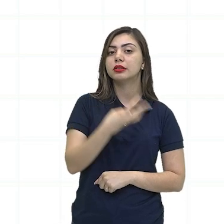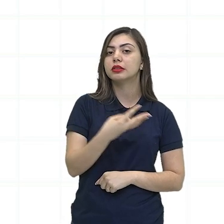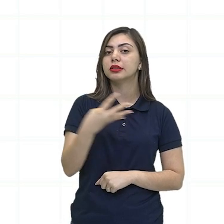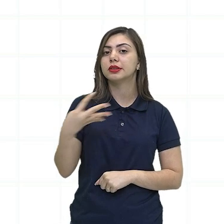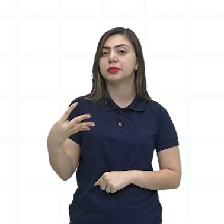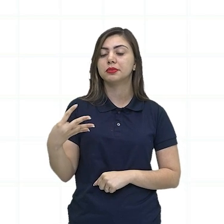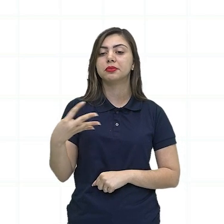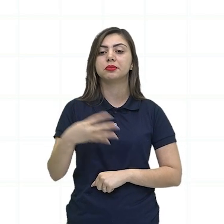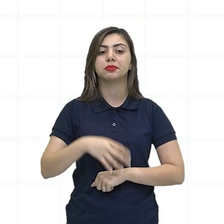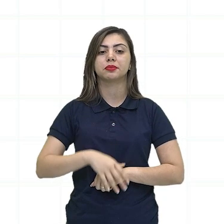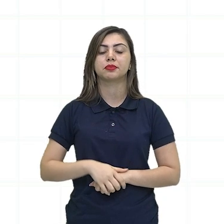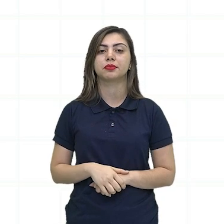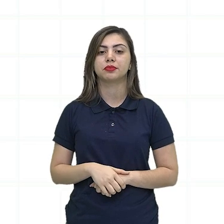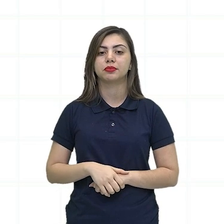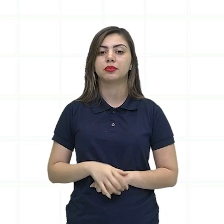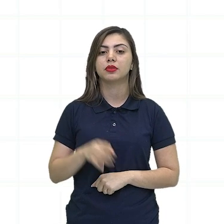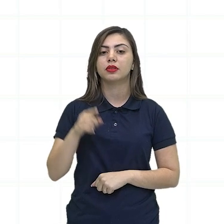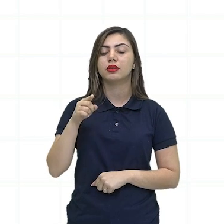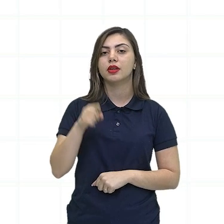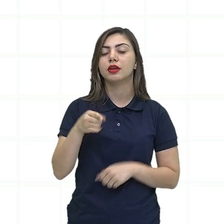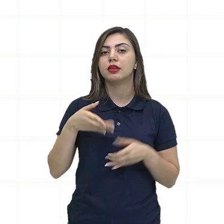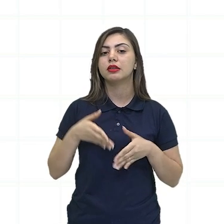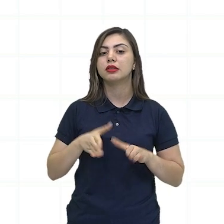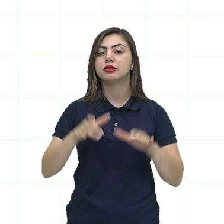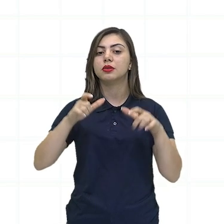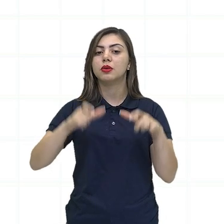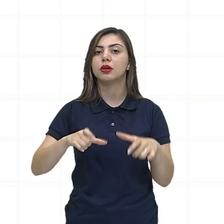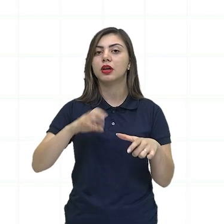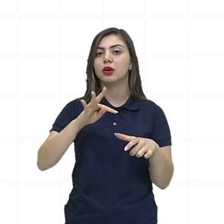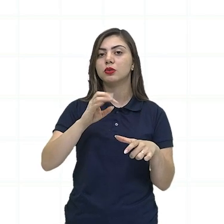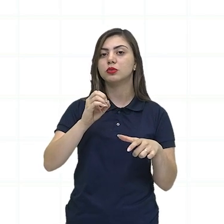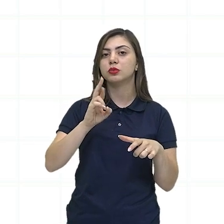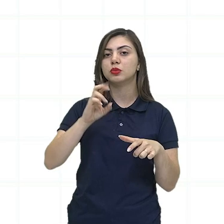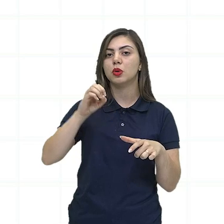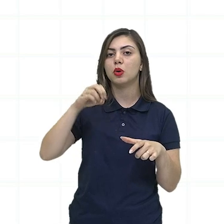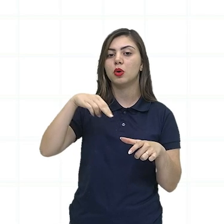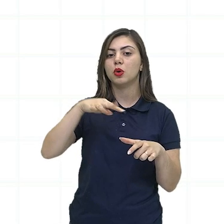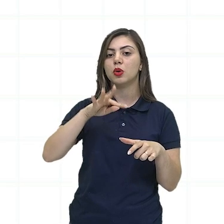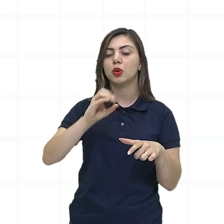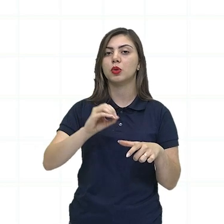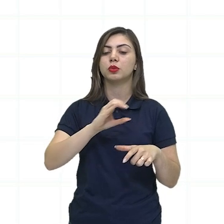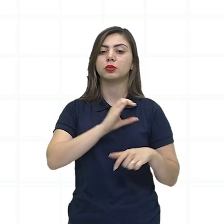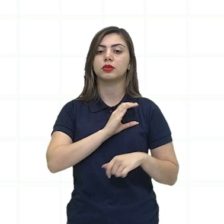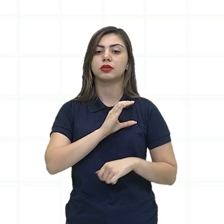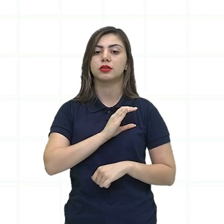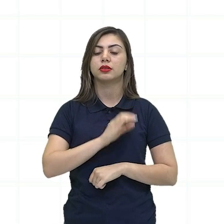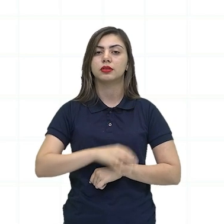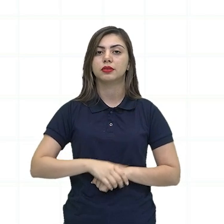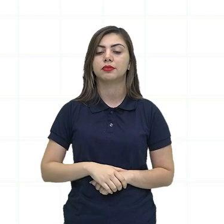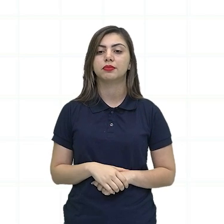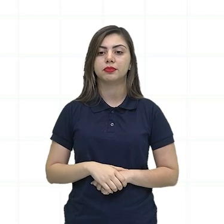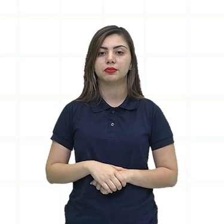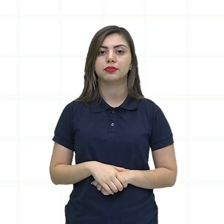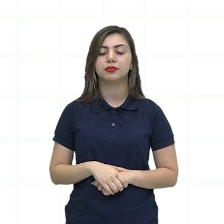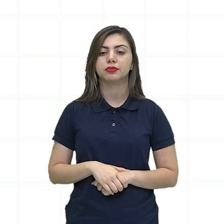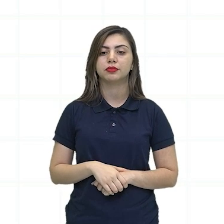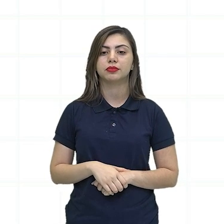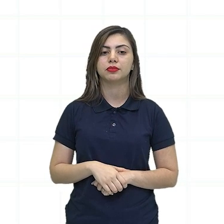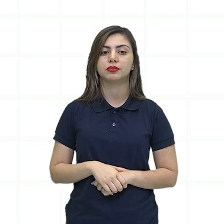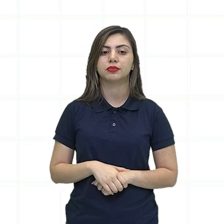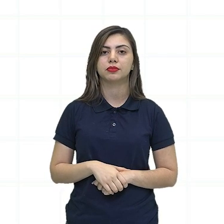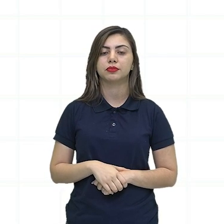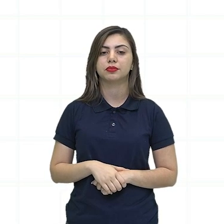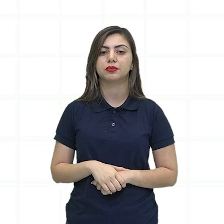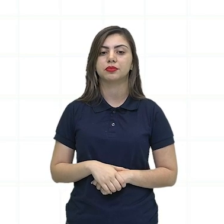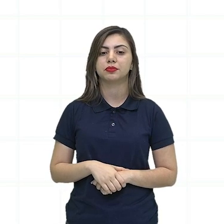anos de idade. I'm from Toronto. Ele é de Toronto, do Canadá. Currently, I work as a graphic